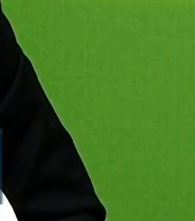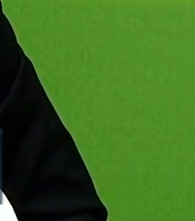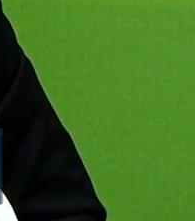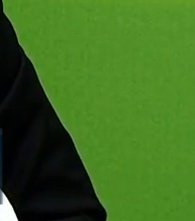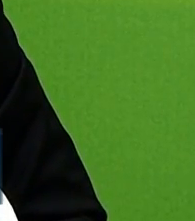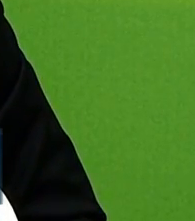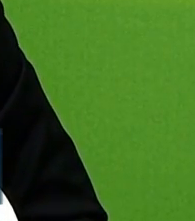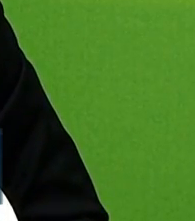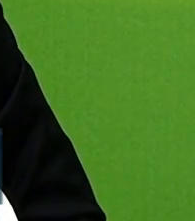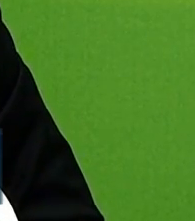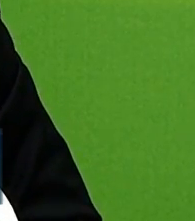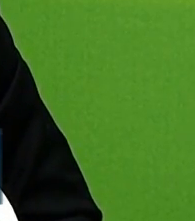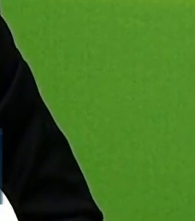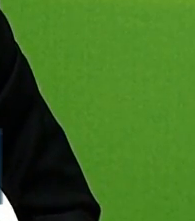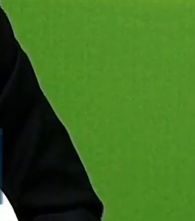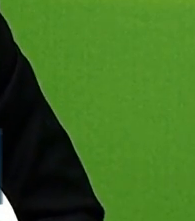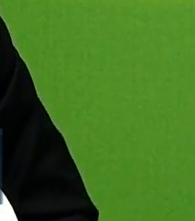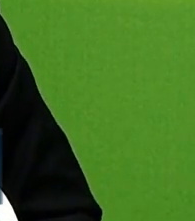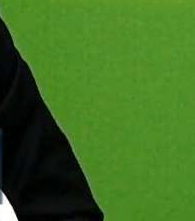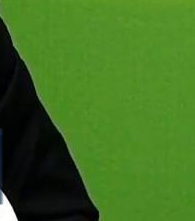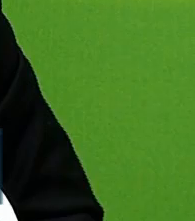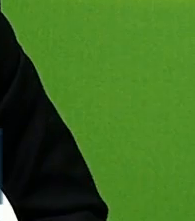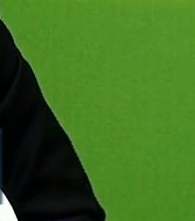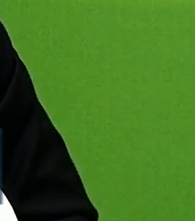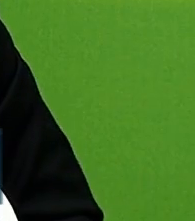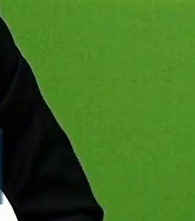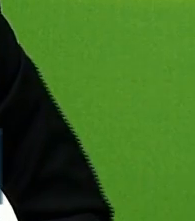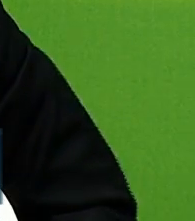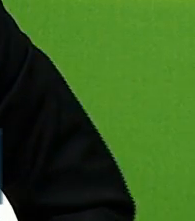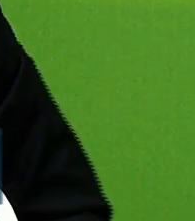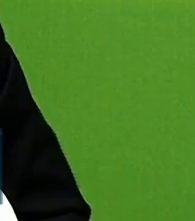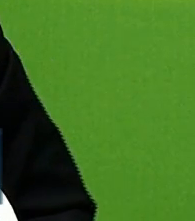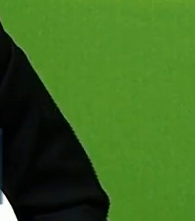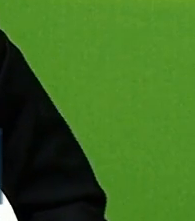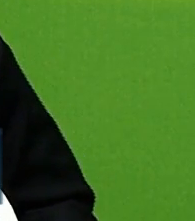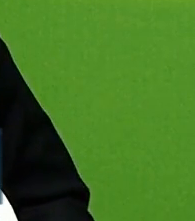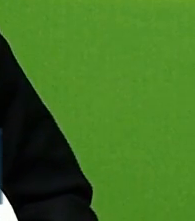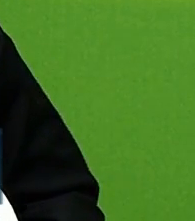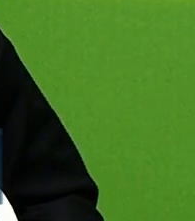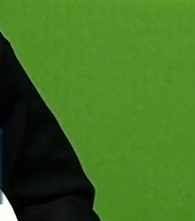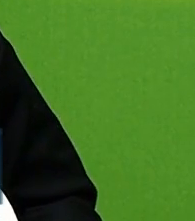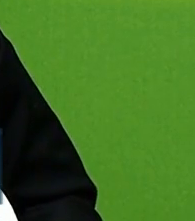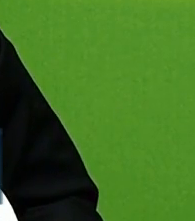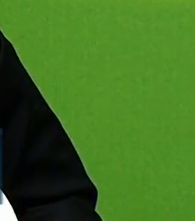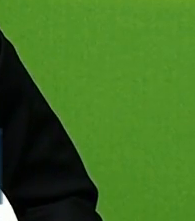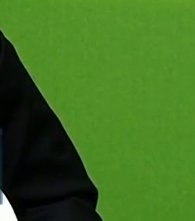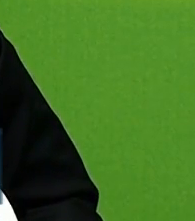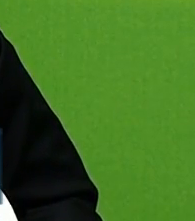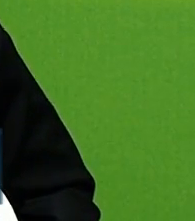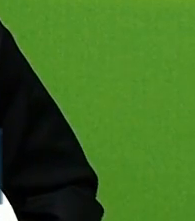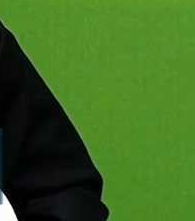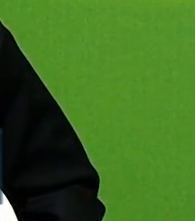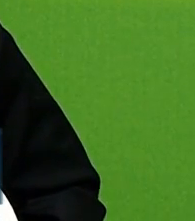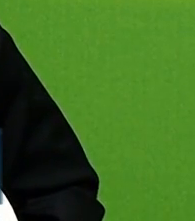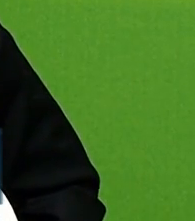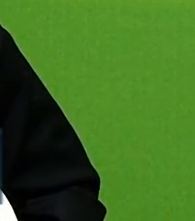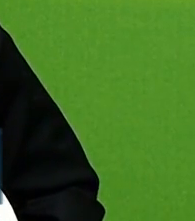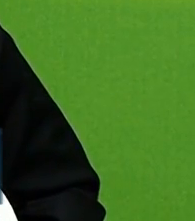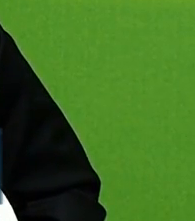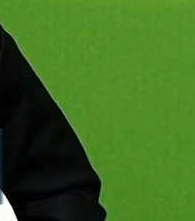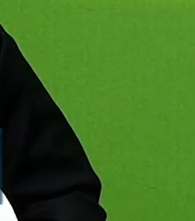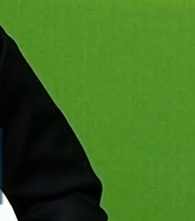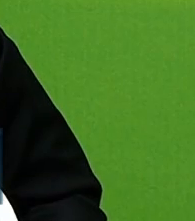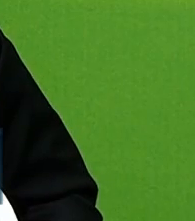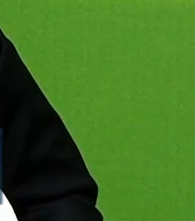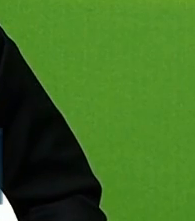participem compreendam e se sintam participantes ativas desses processos de construção de